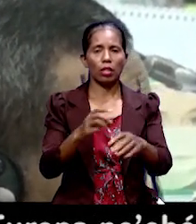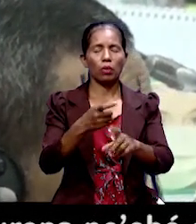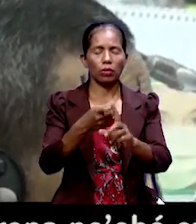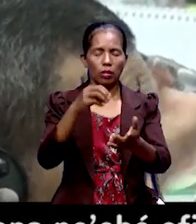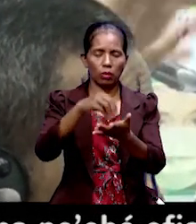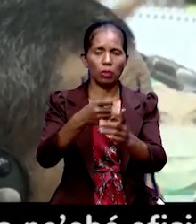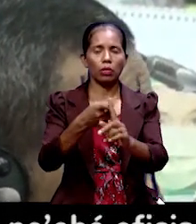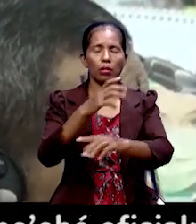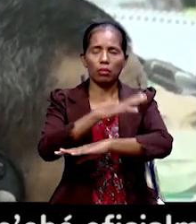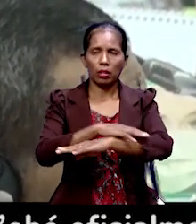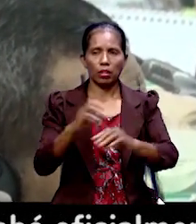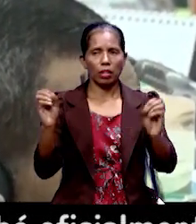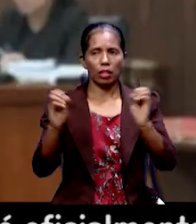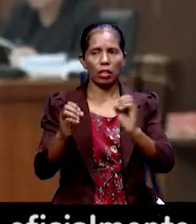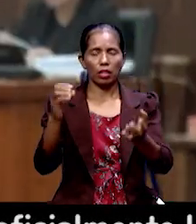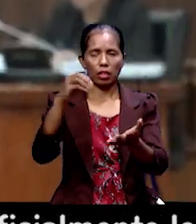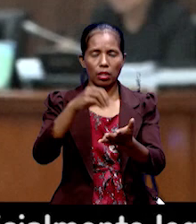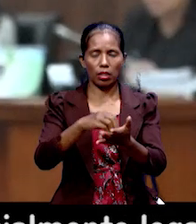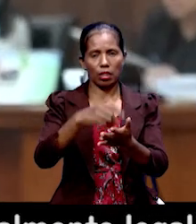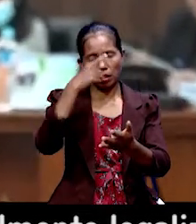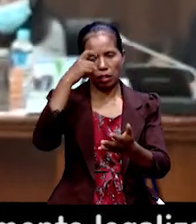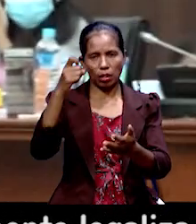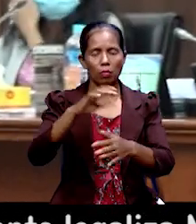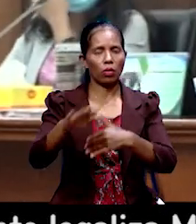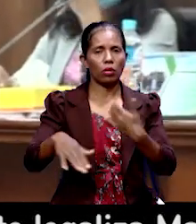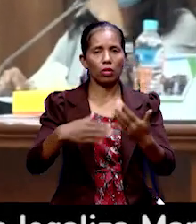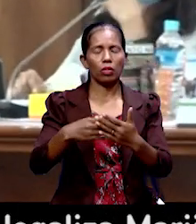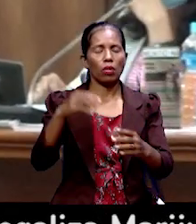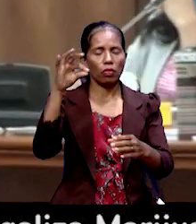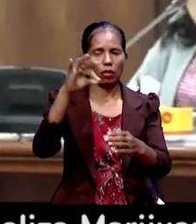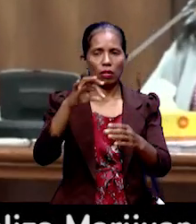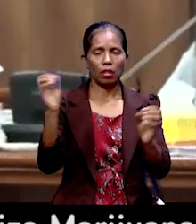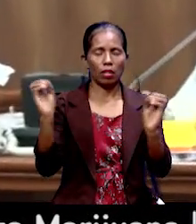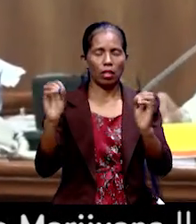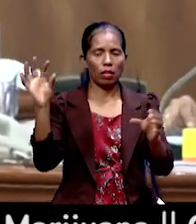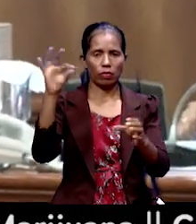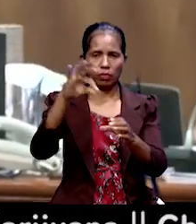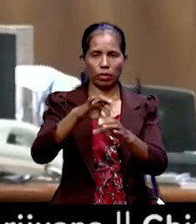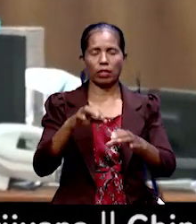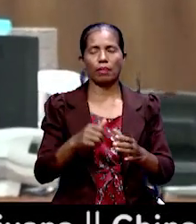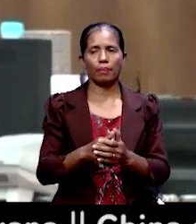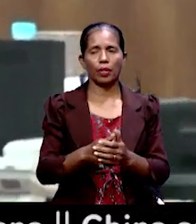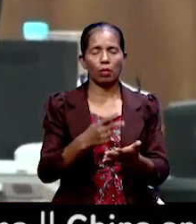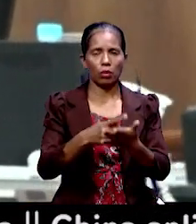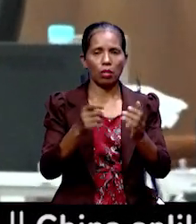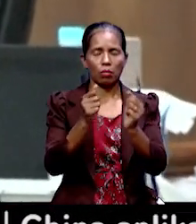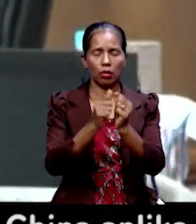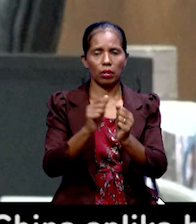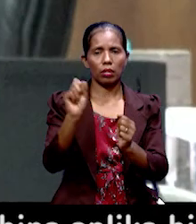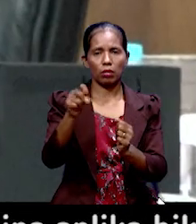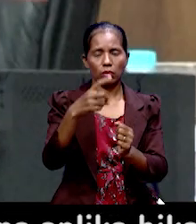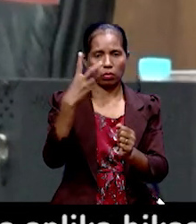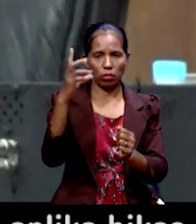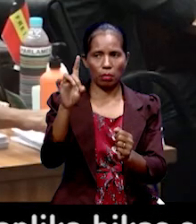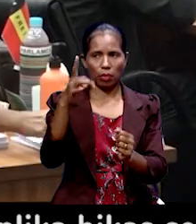be recurso refere la consegue passa, tamo maioria vota contra. Proposta alteração nebela admite hamutuk sanulu resing